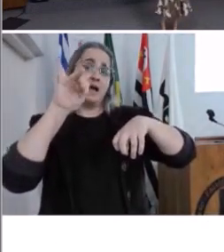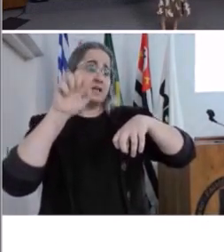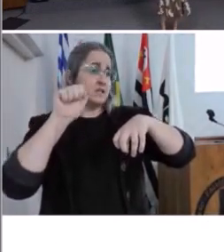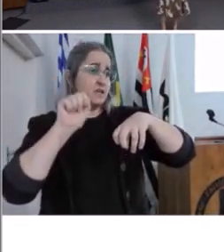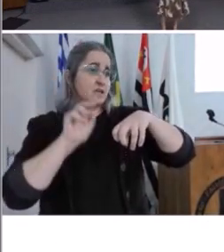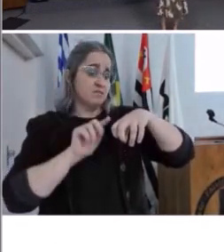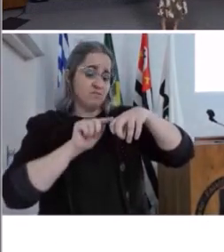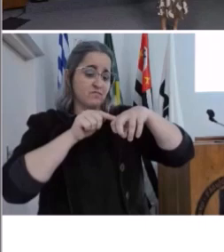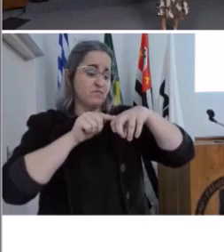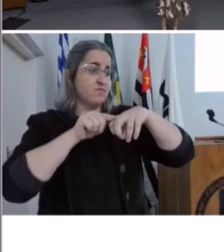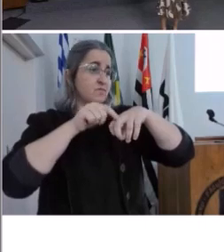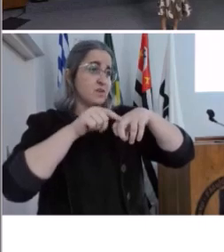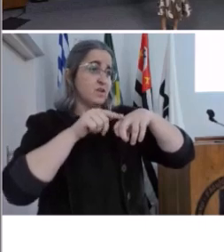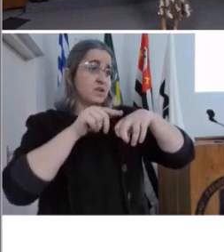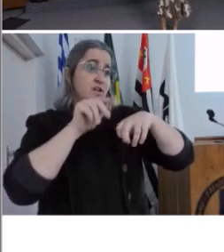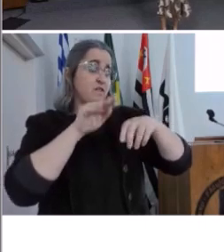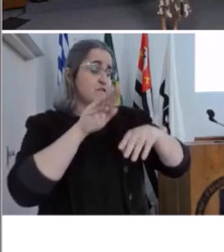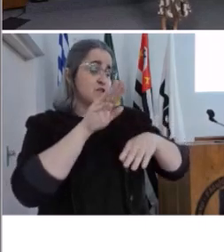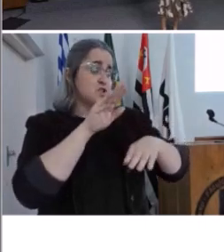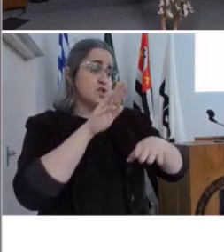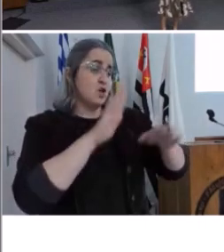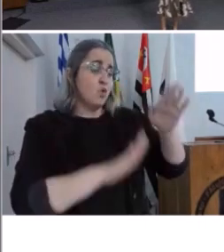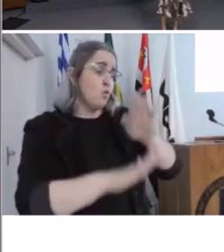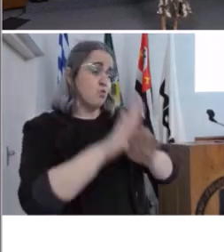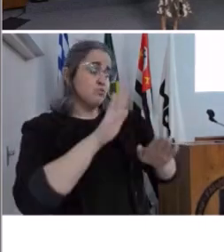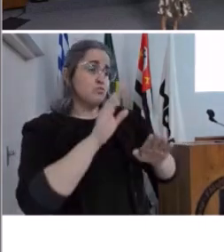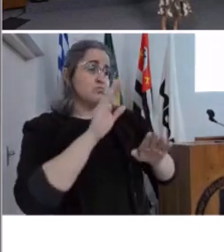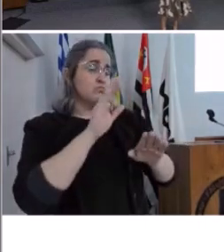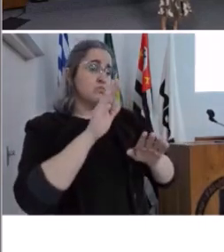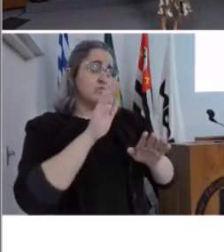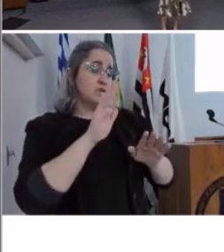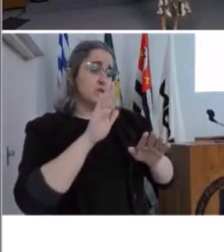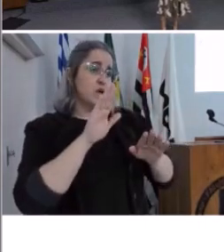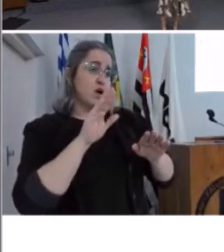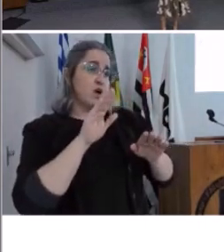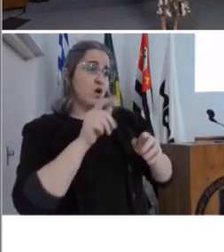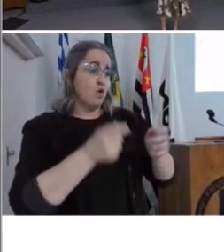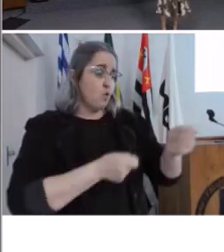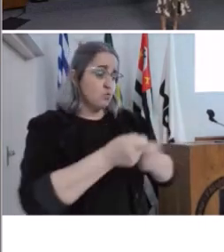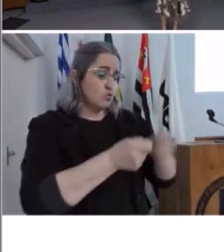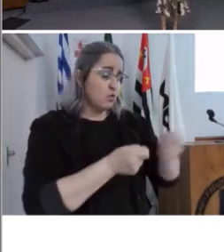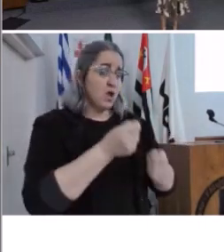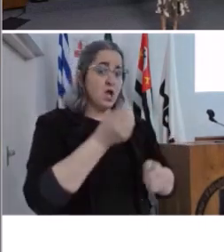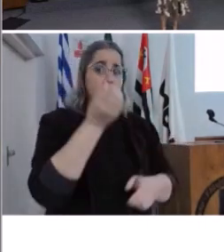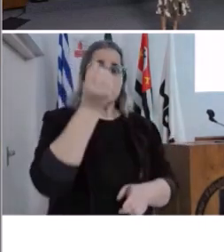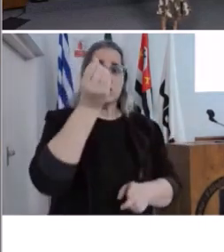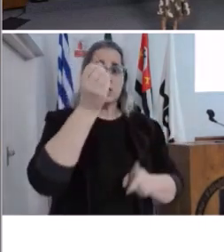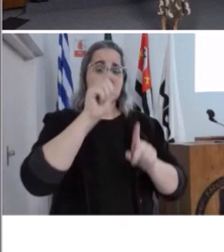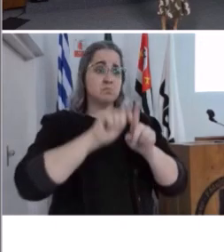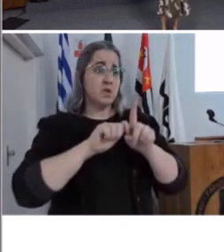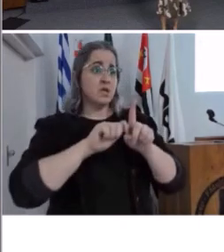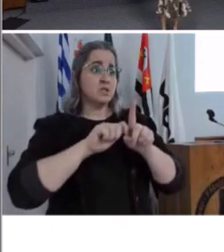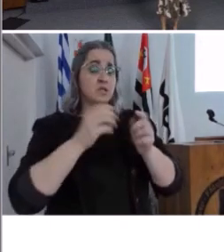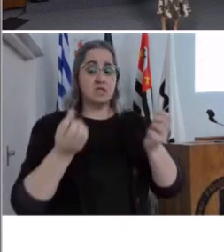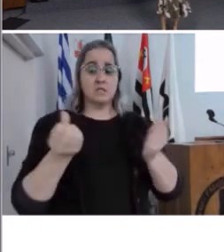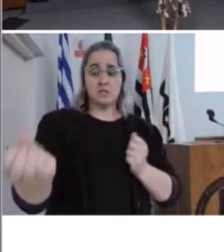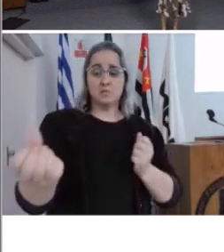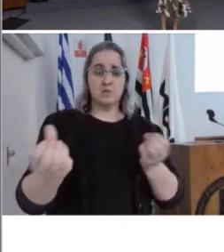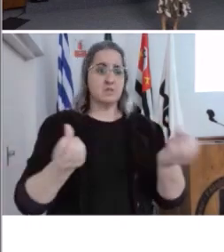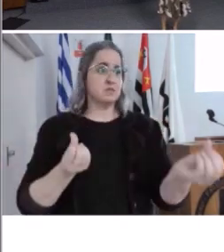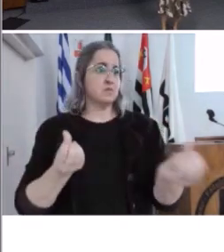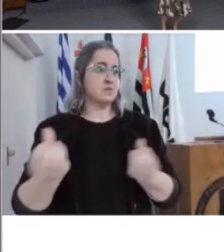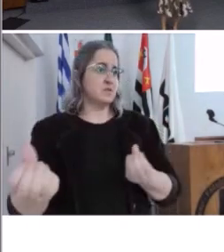um controle de 6 a 6 meses. E não é isso. Na verdade, a gente não foi no real gatilho que esse paciente